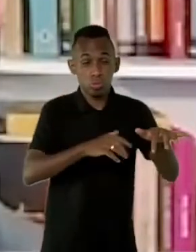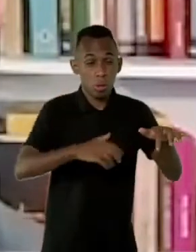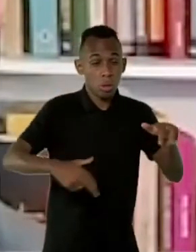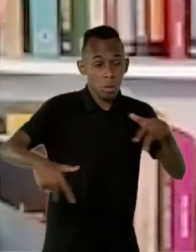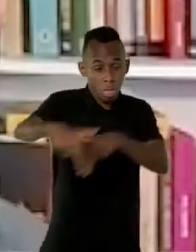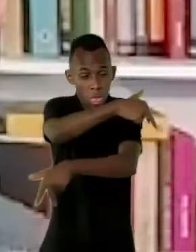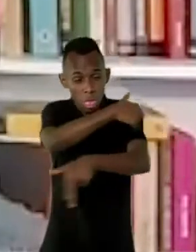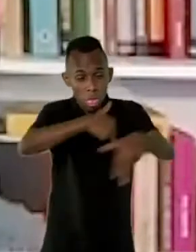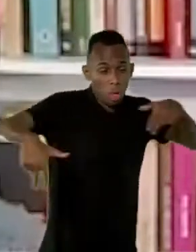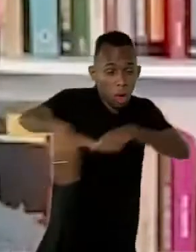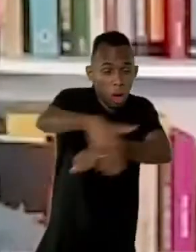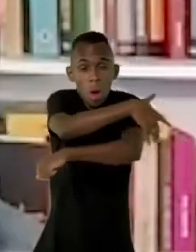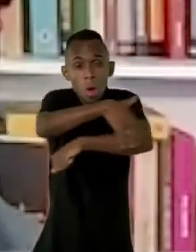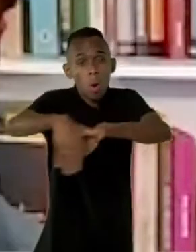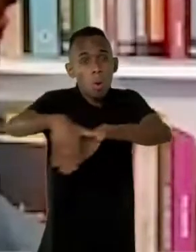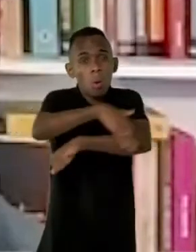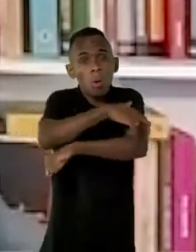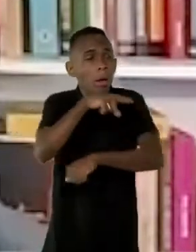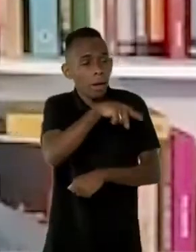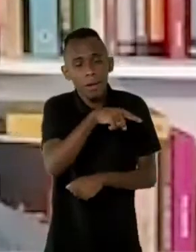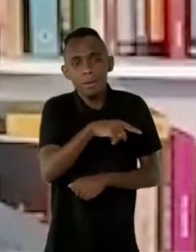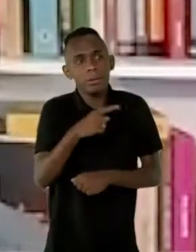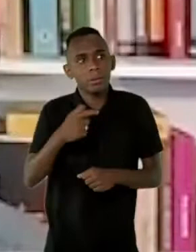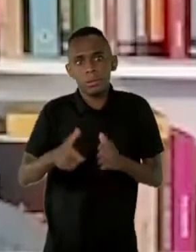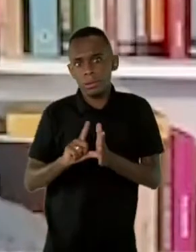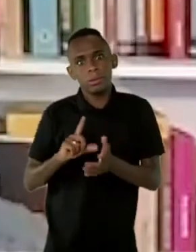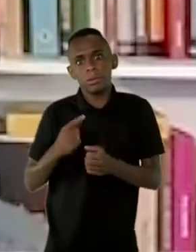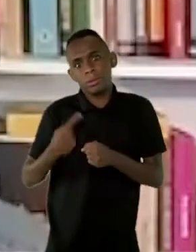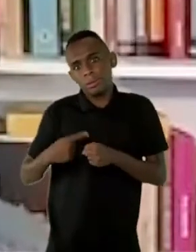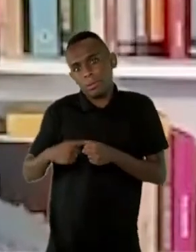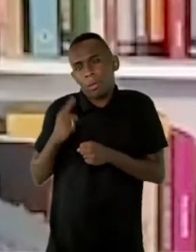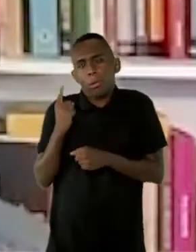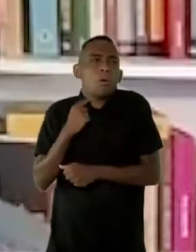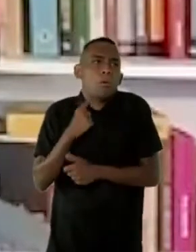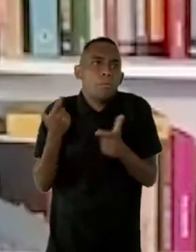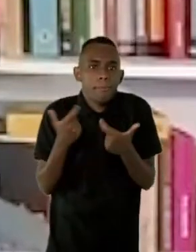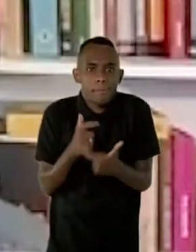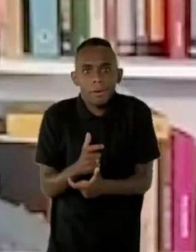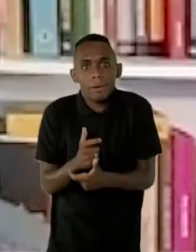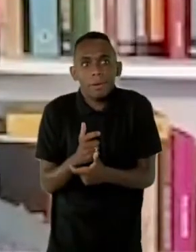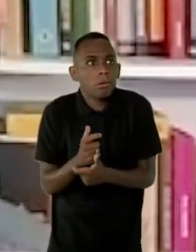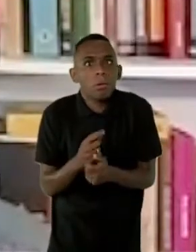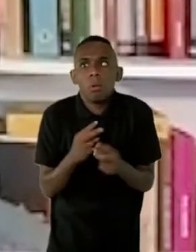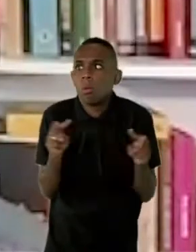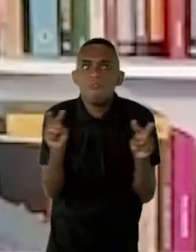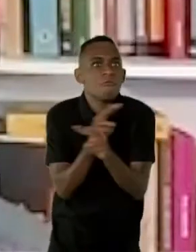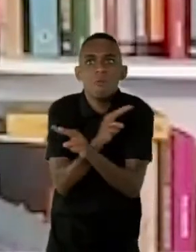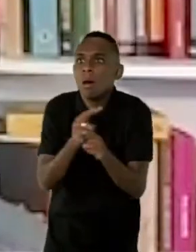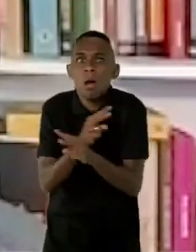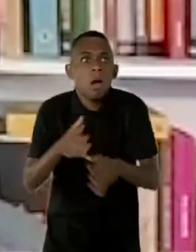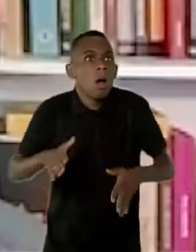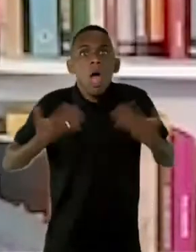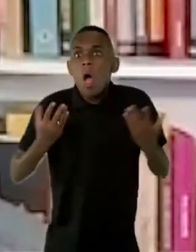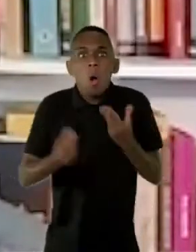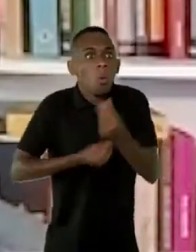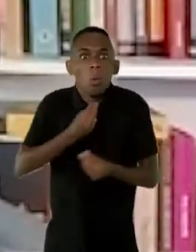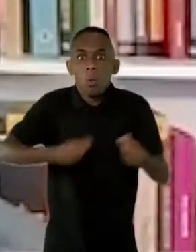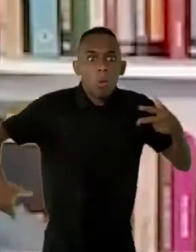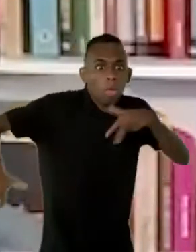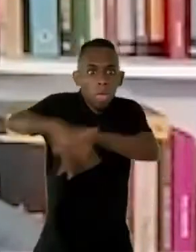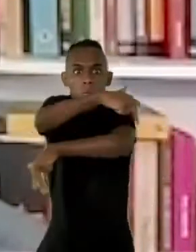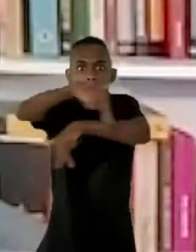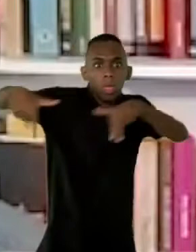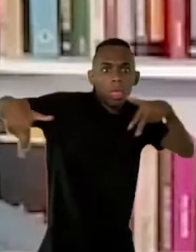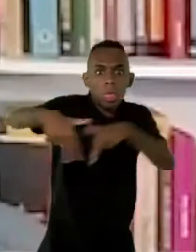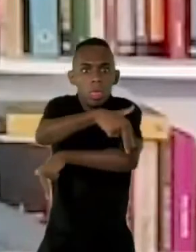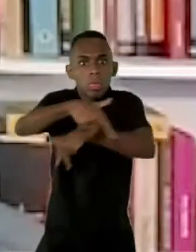rua, e ela, do interior, né? Fica espantada com tudo aquilo, com aquele monte de gente